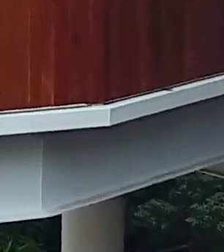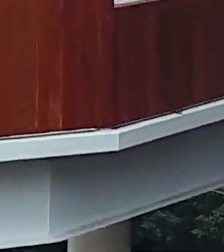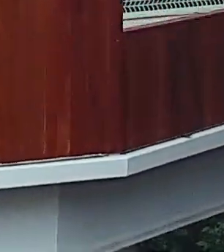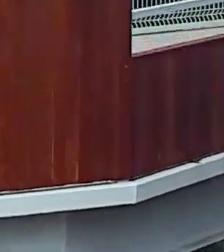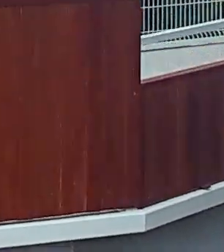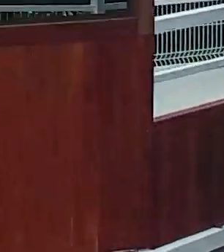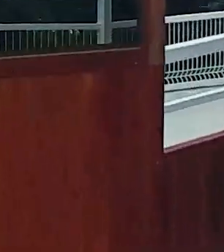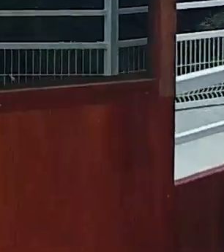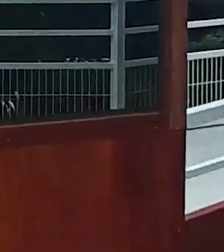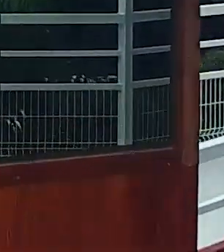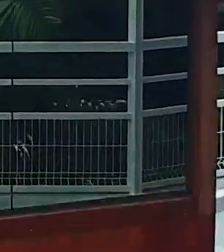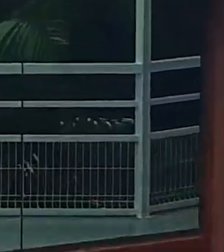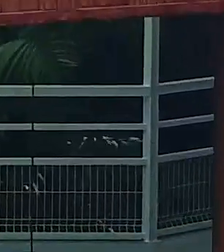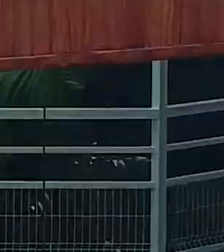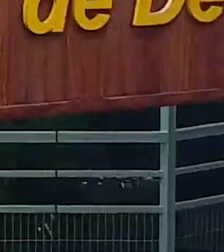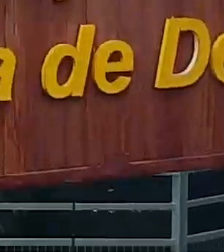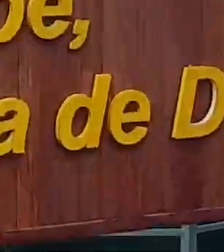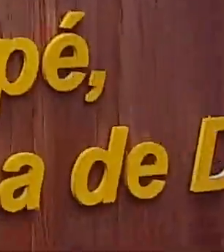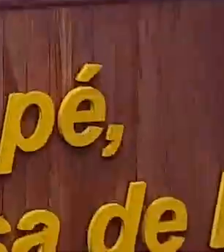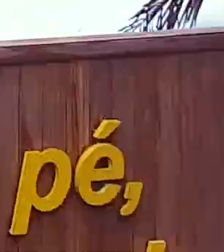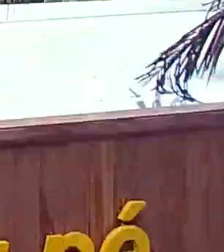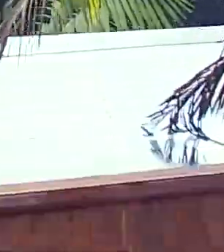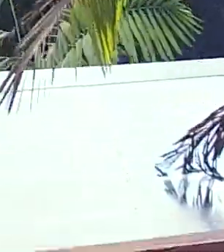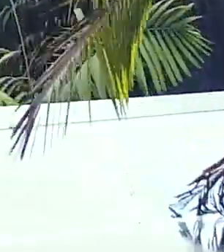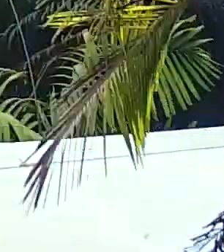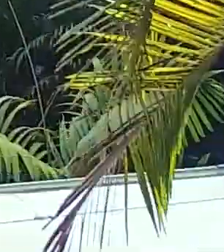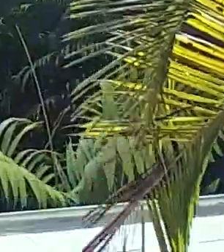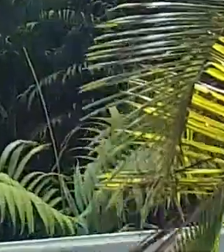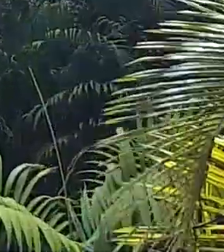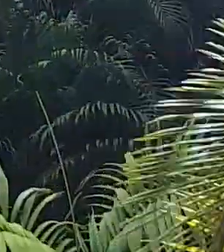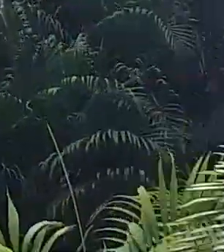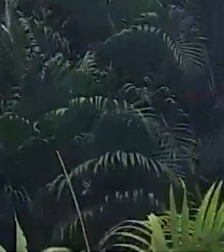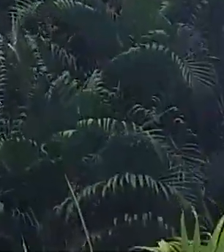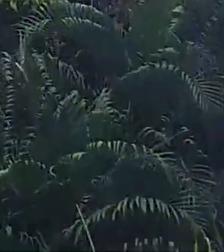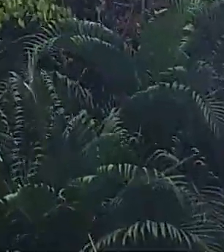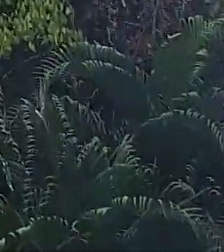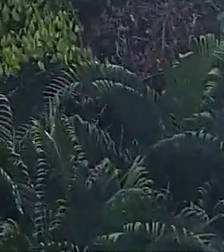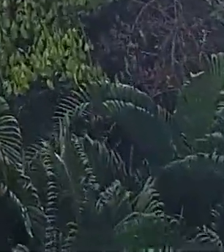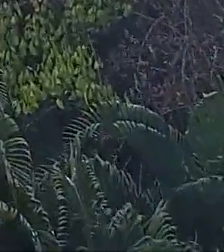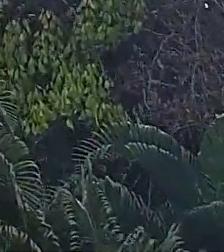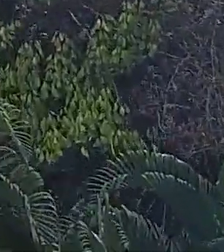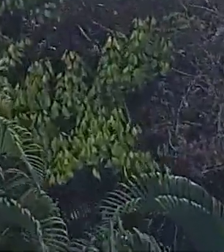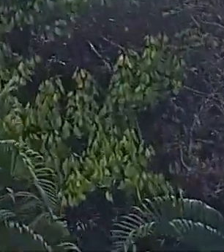acabou de assistir na TV Web Manaim Conversas Bíblicas.